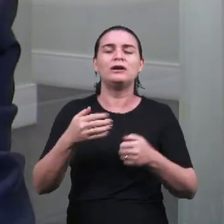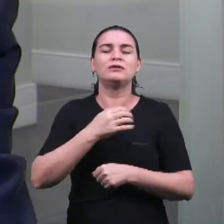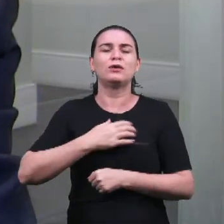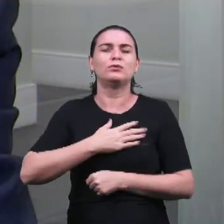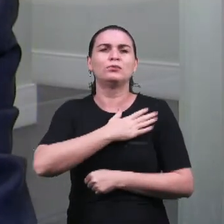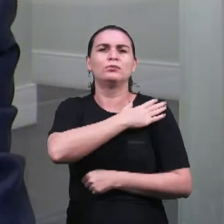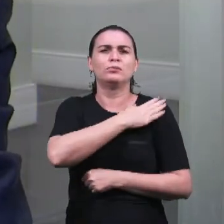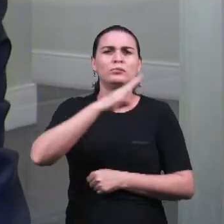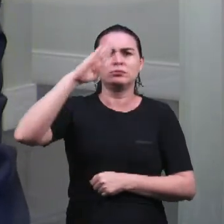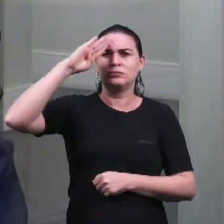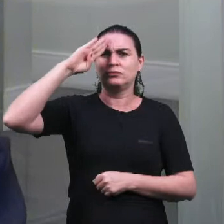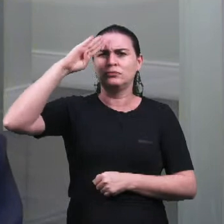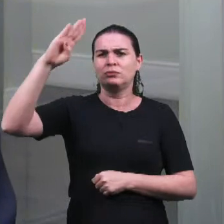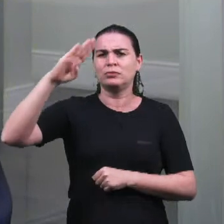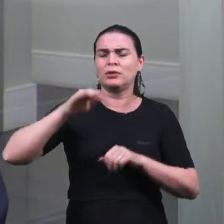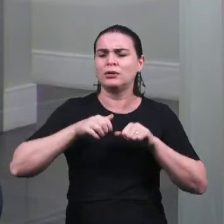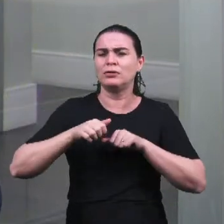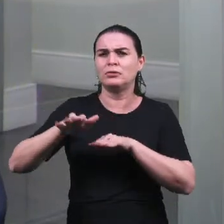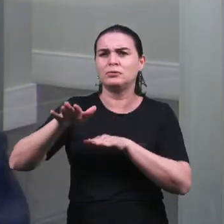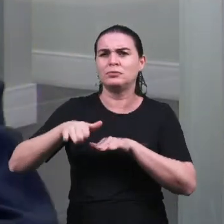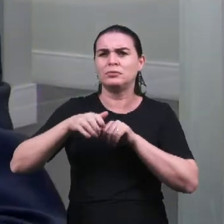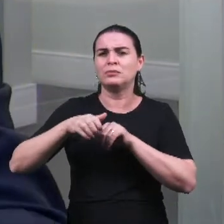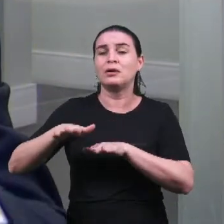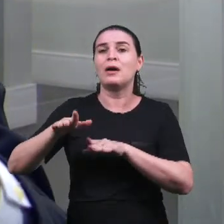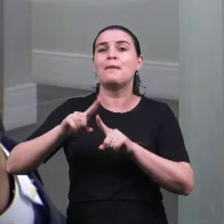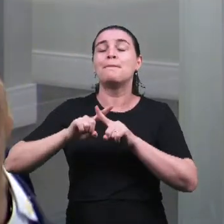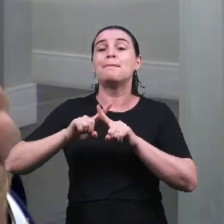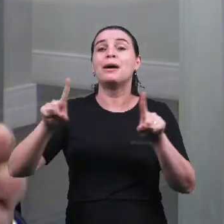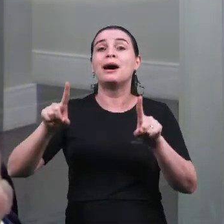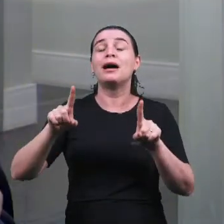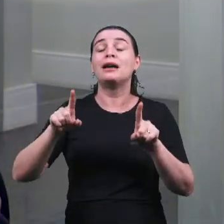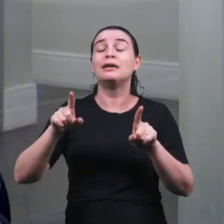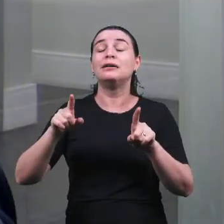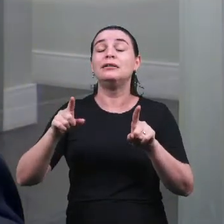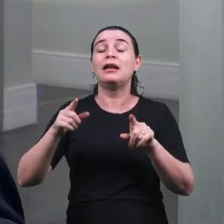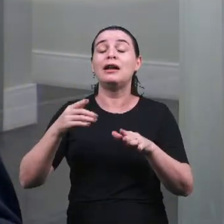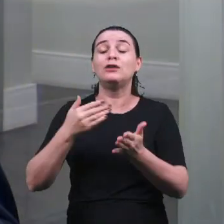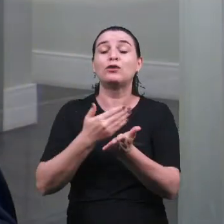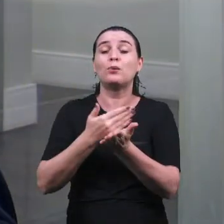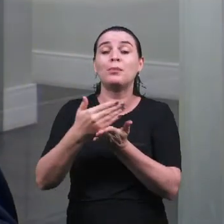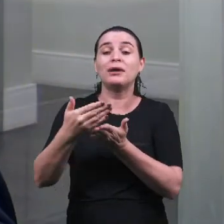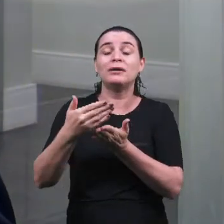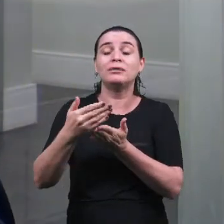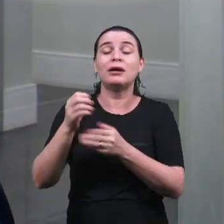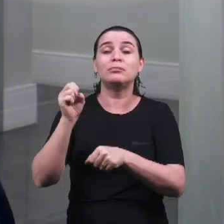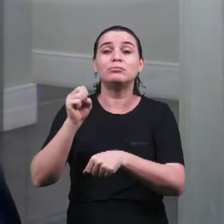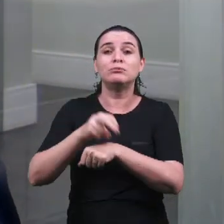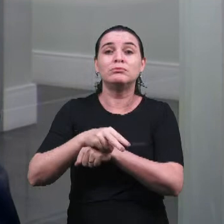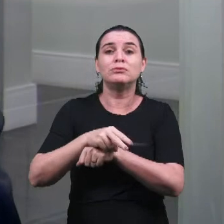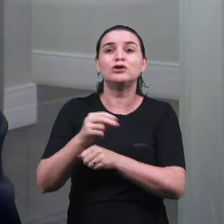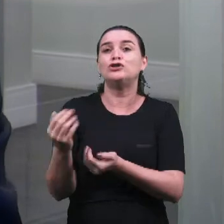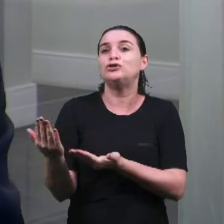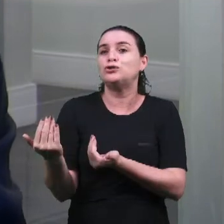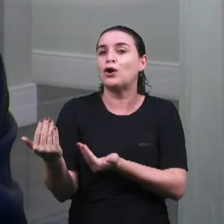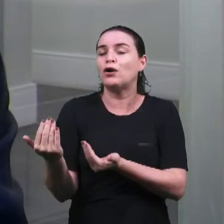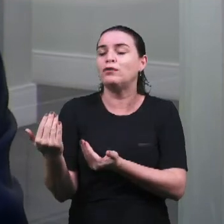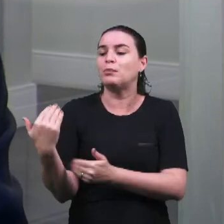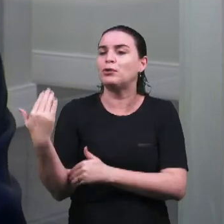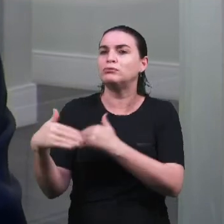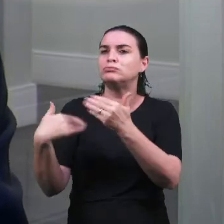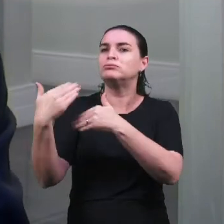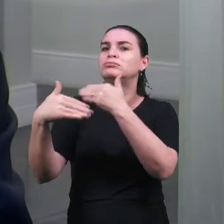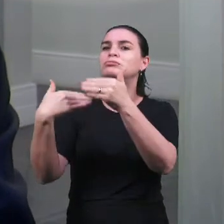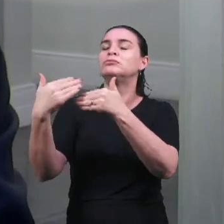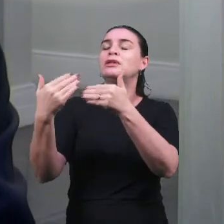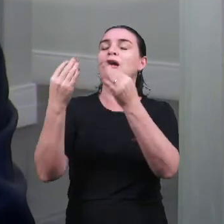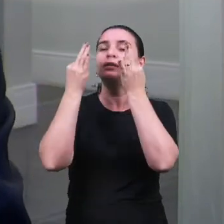coronel do Exército, até algo a mais, mas eles entraram jovens no Exército e seguiram a carreira. Então eles vão estar dando